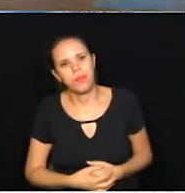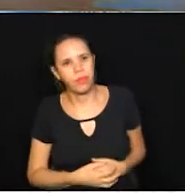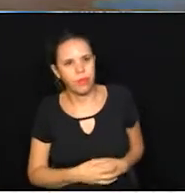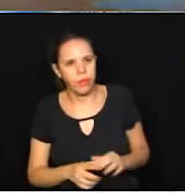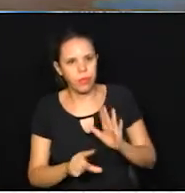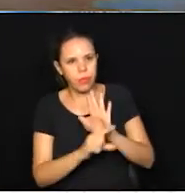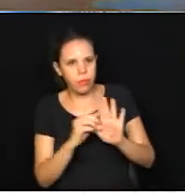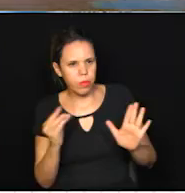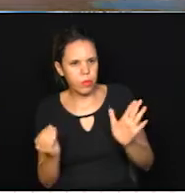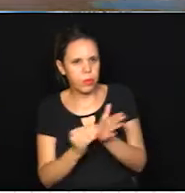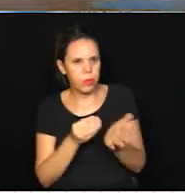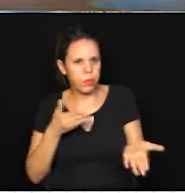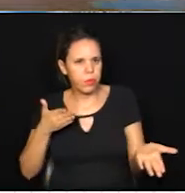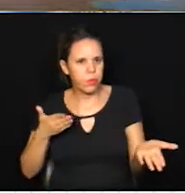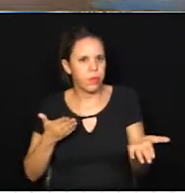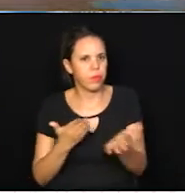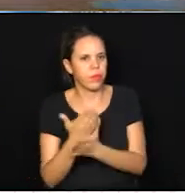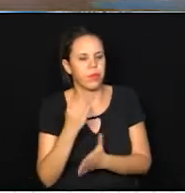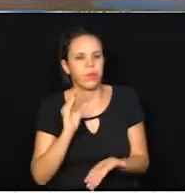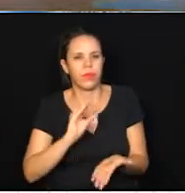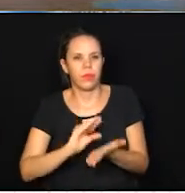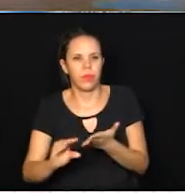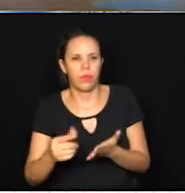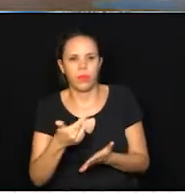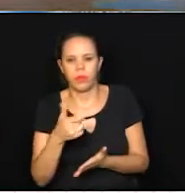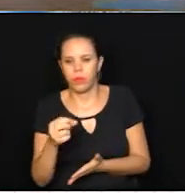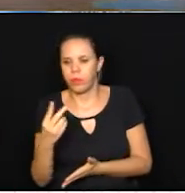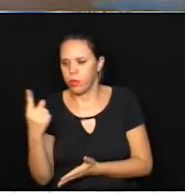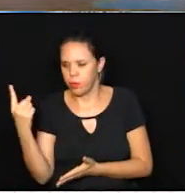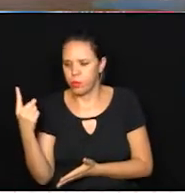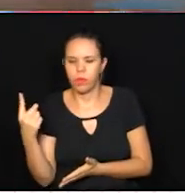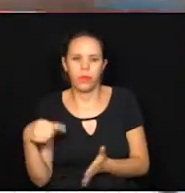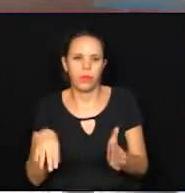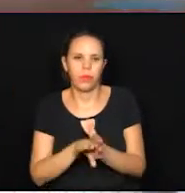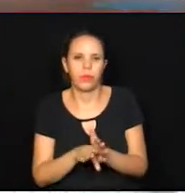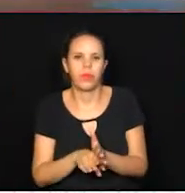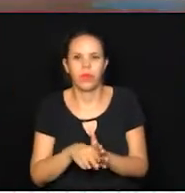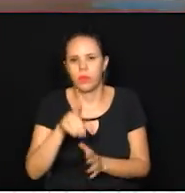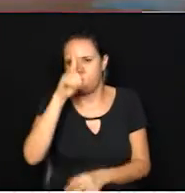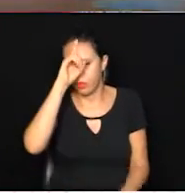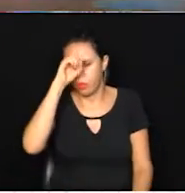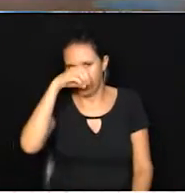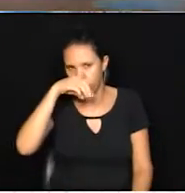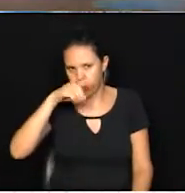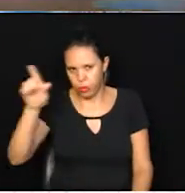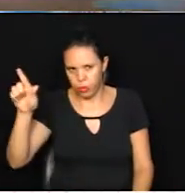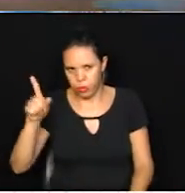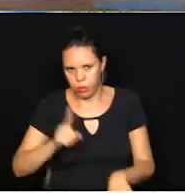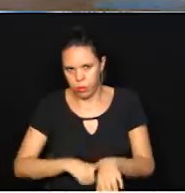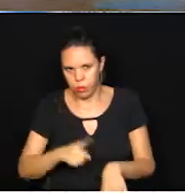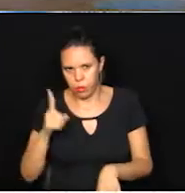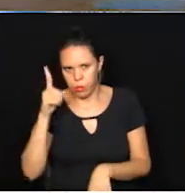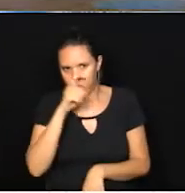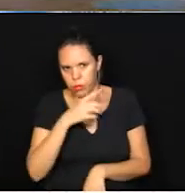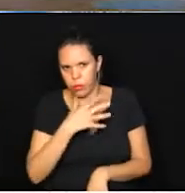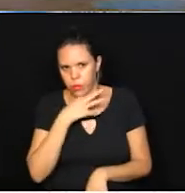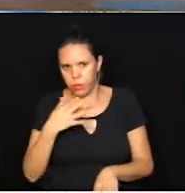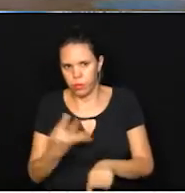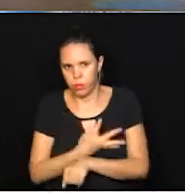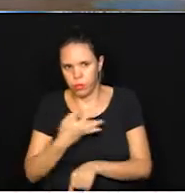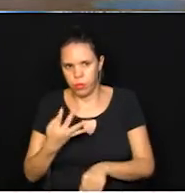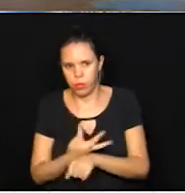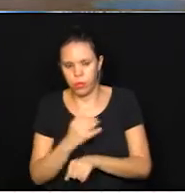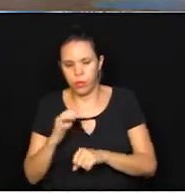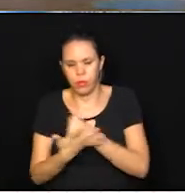emenda aprovada faz parte do orçamento de 2021 e chega à Rede Mário Gatti num dos momentos mais críticos da pandemia do